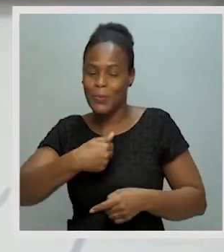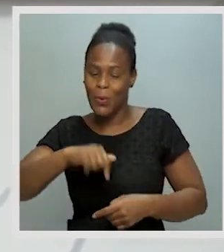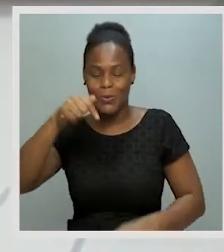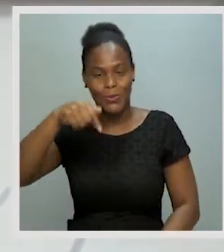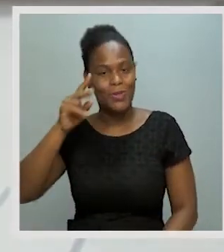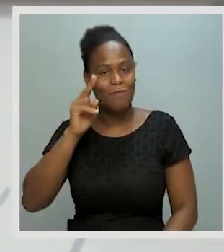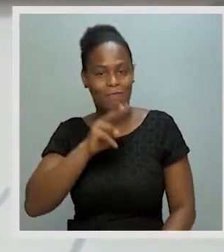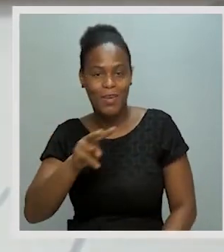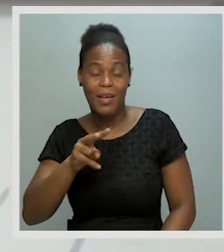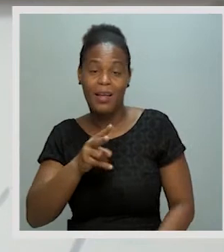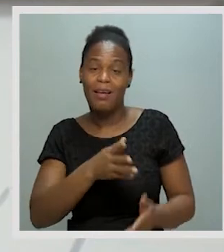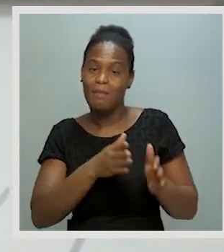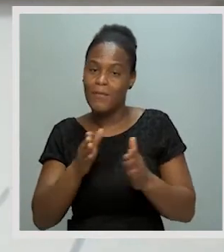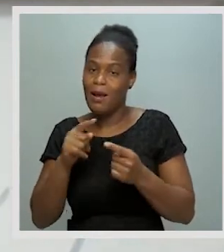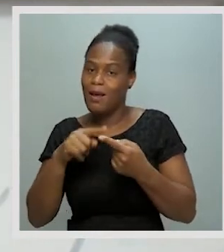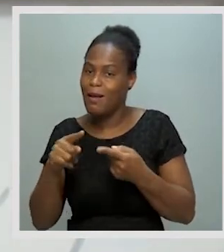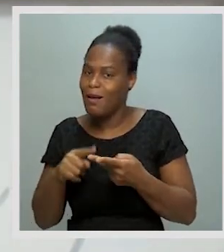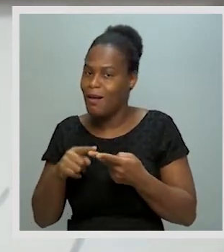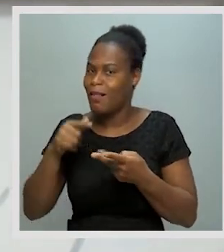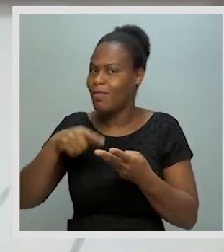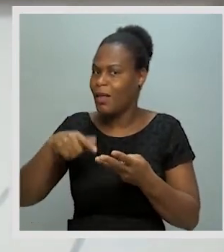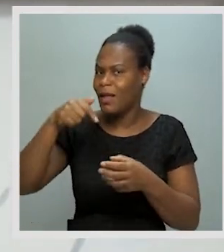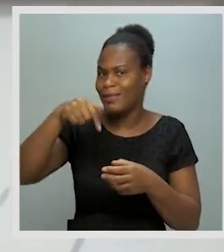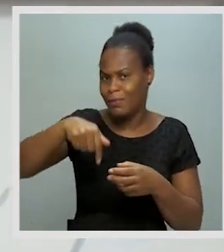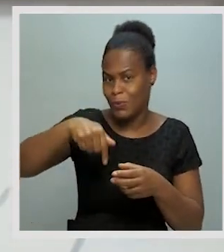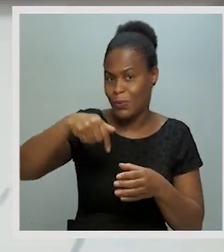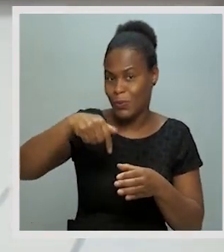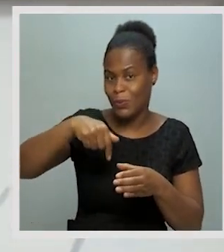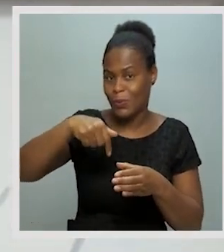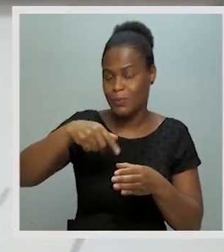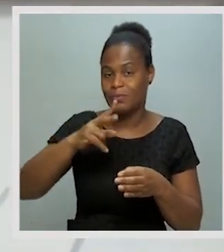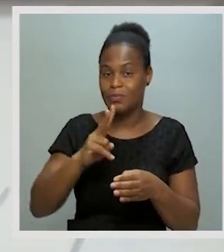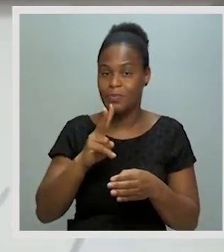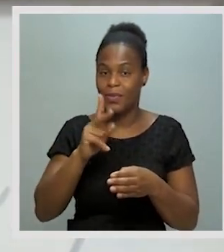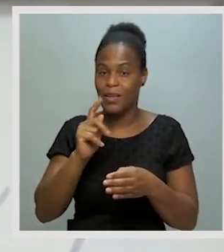que nós vamos ver a vertente. Dentro da vertente, nós vamos